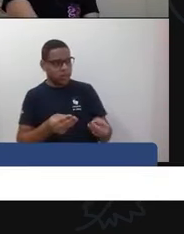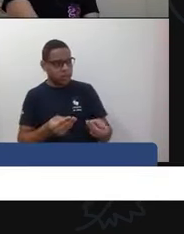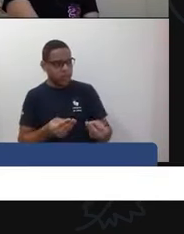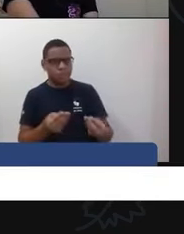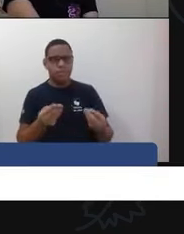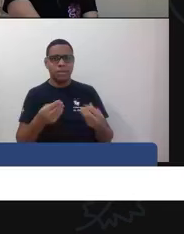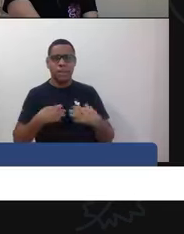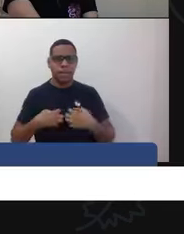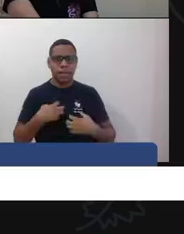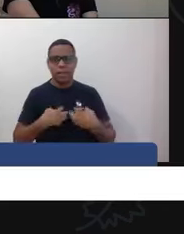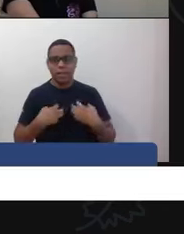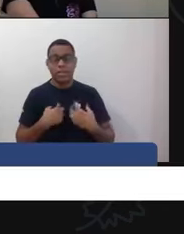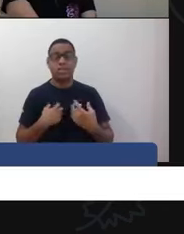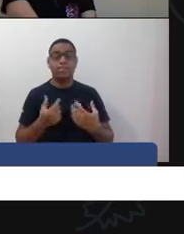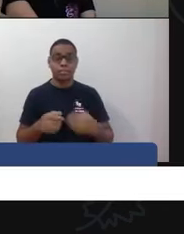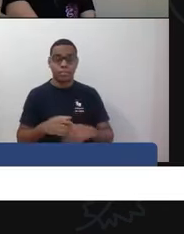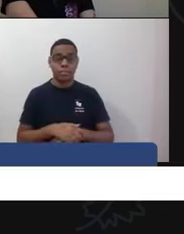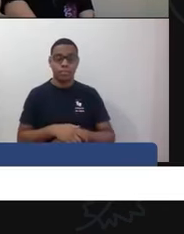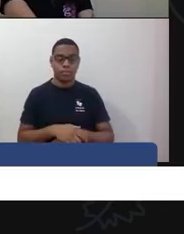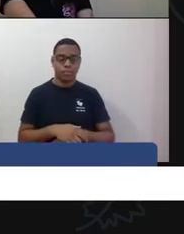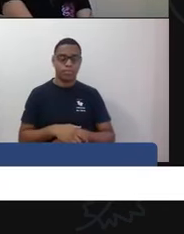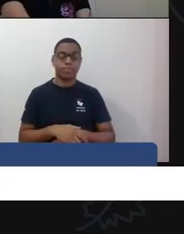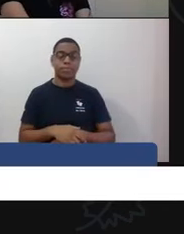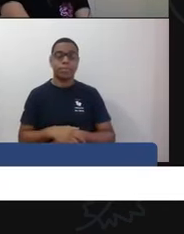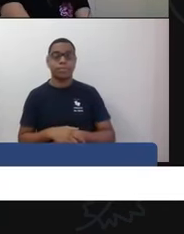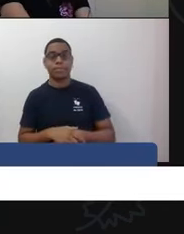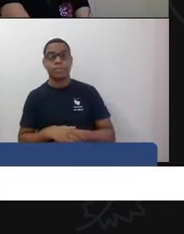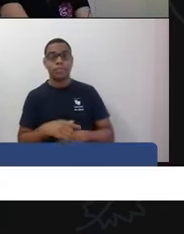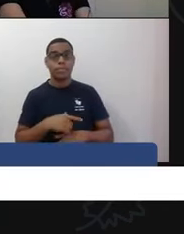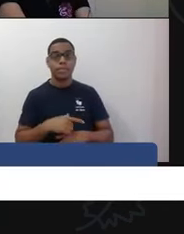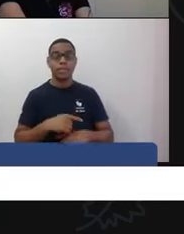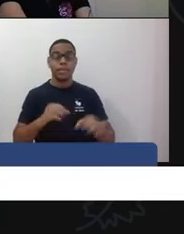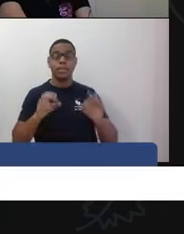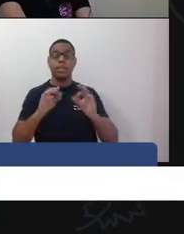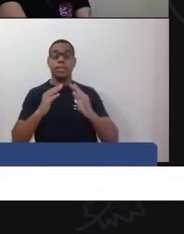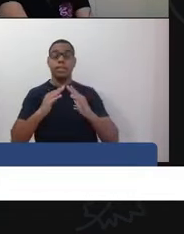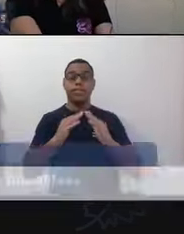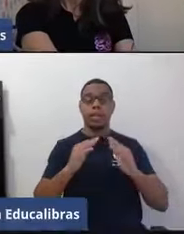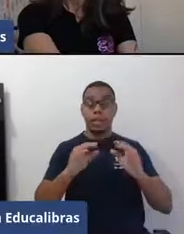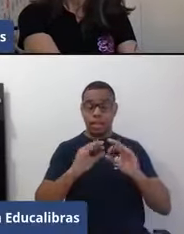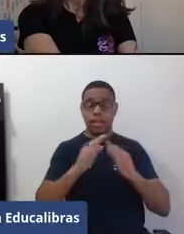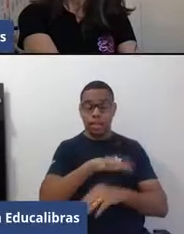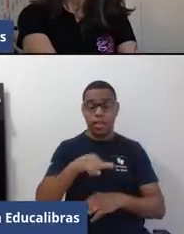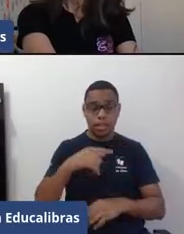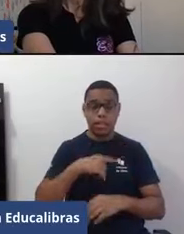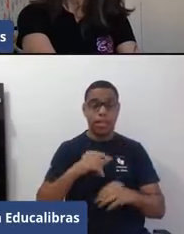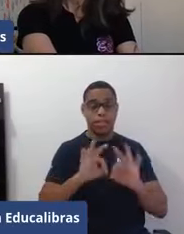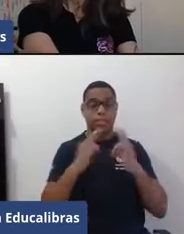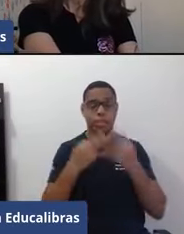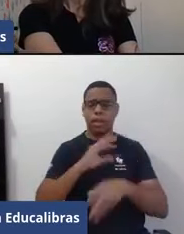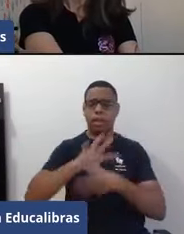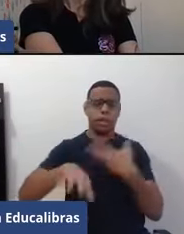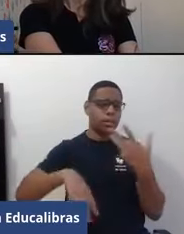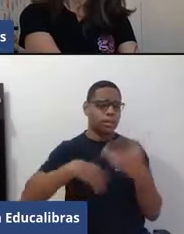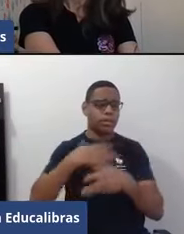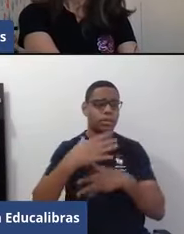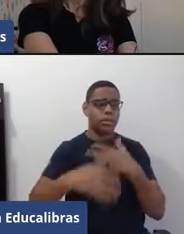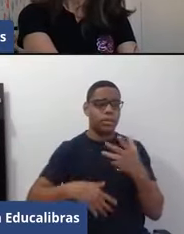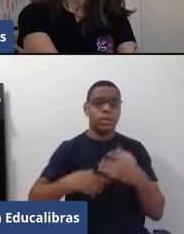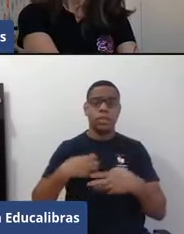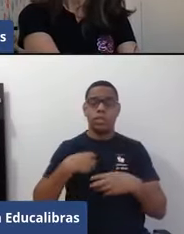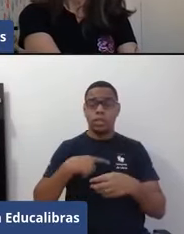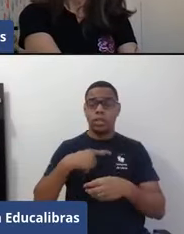viu crianças jovens que vêm de uma família destroçada, desestruturada, e ele traz toda a